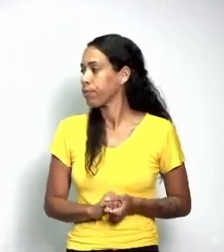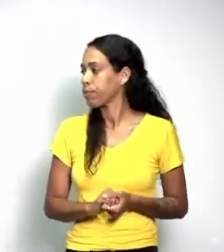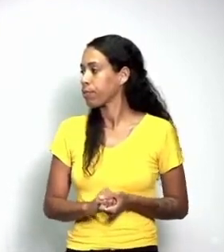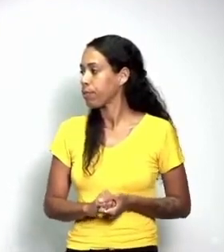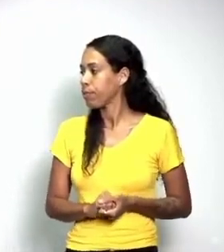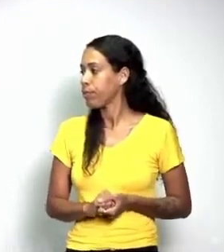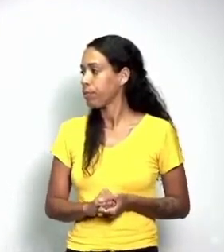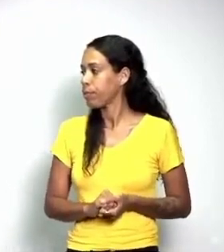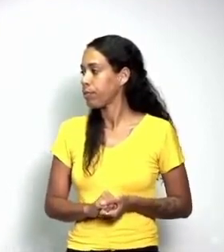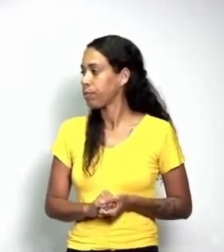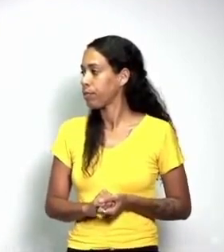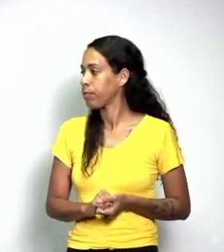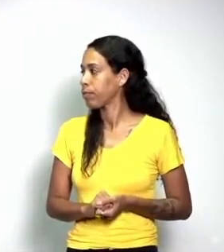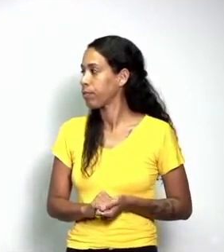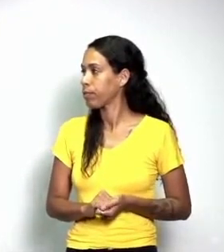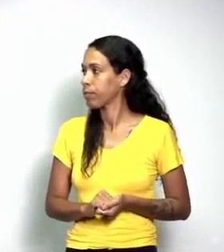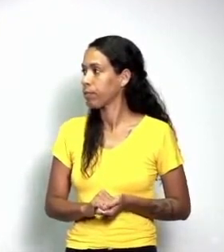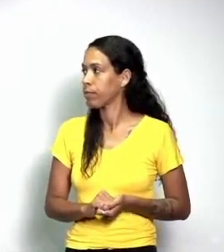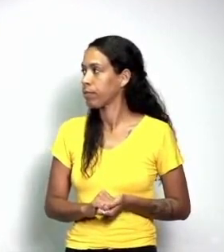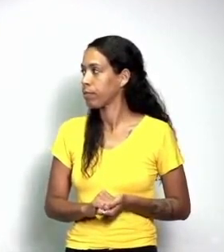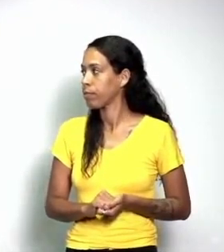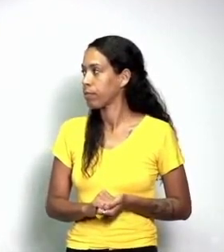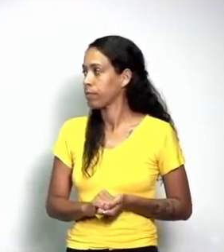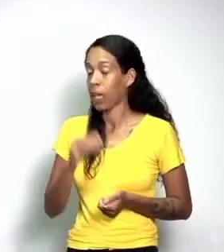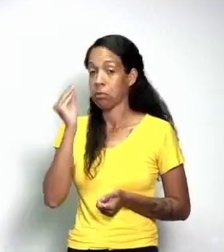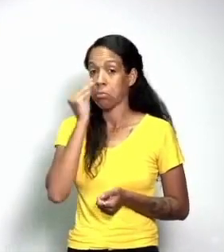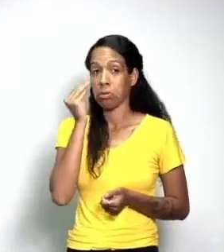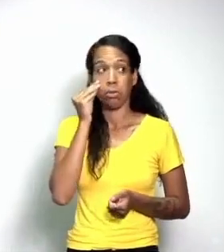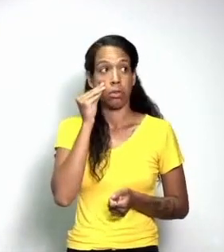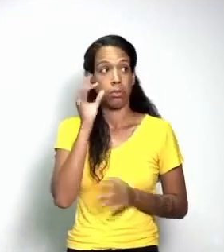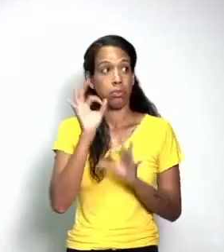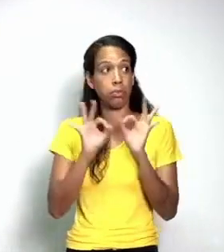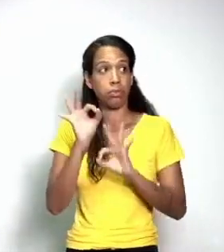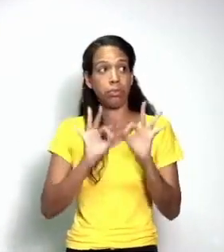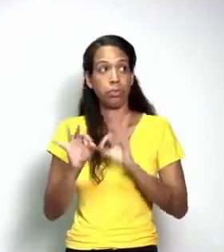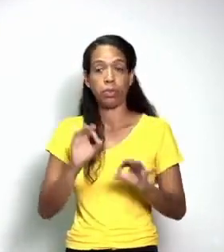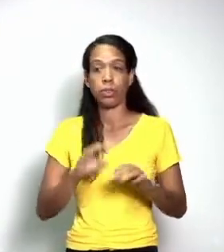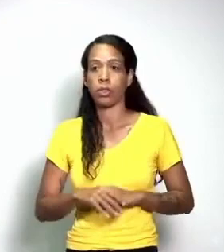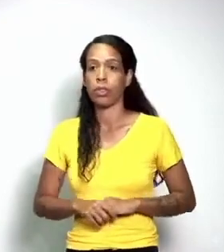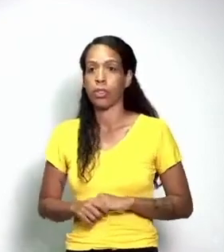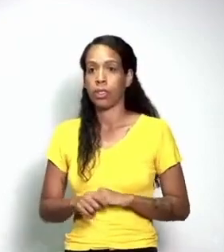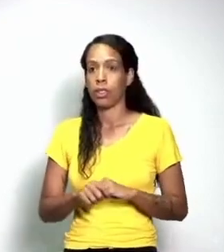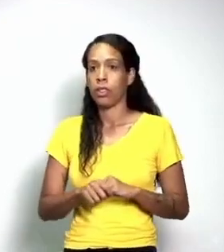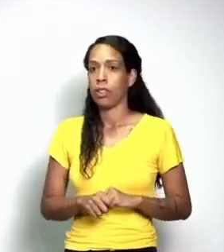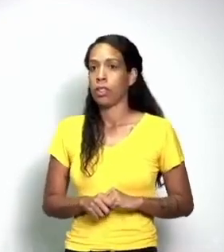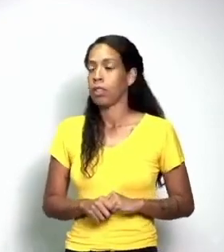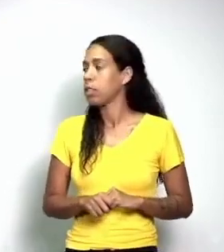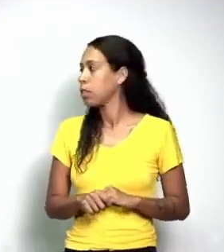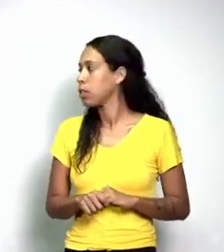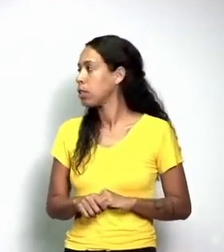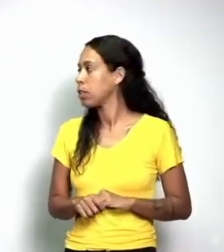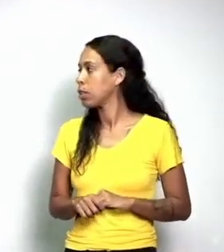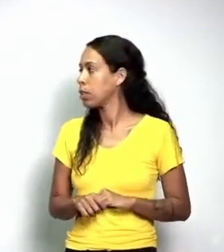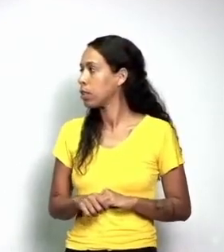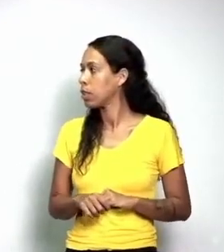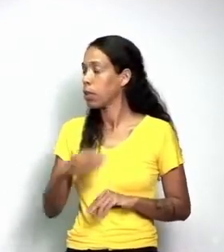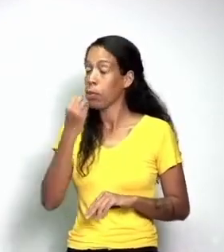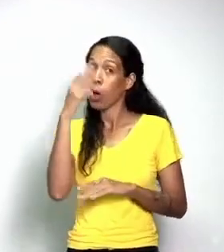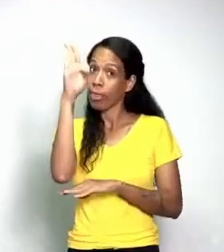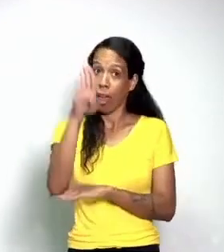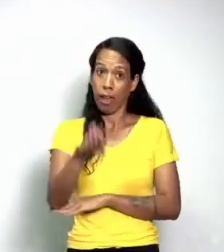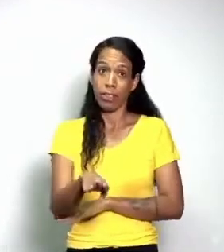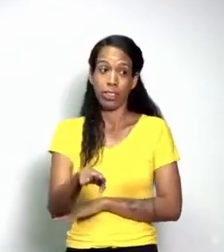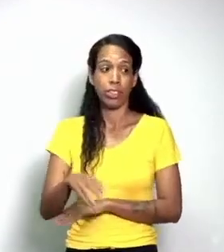Oi, oi, testando. Teste, ok. Obrigada. Boa tarde,